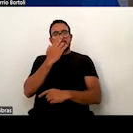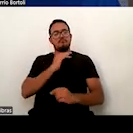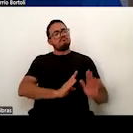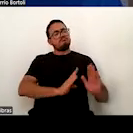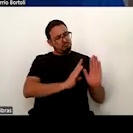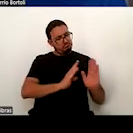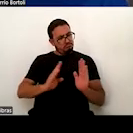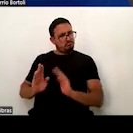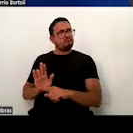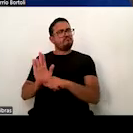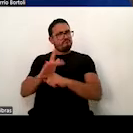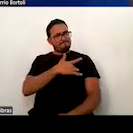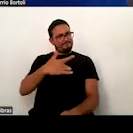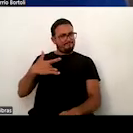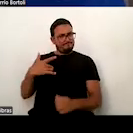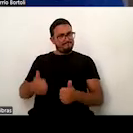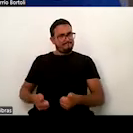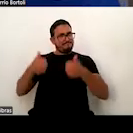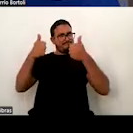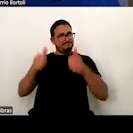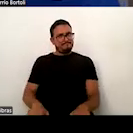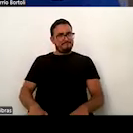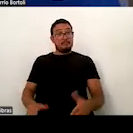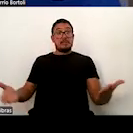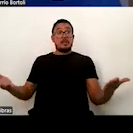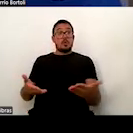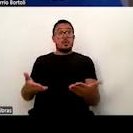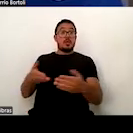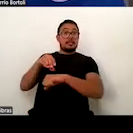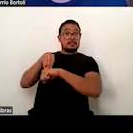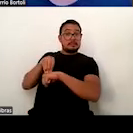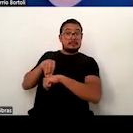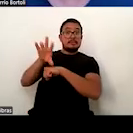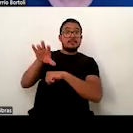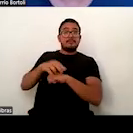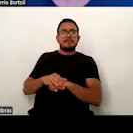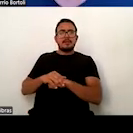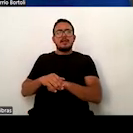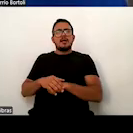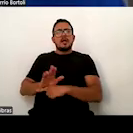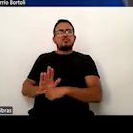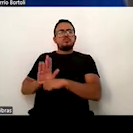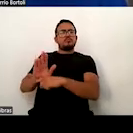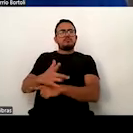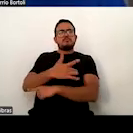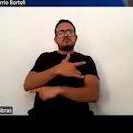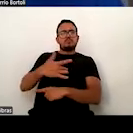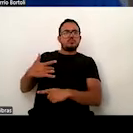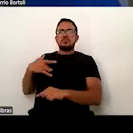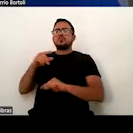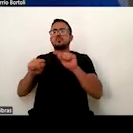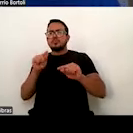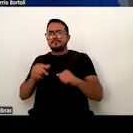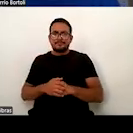vou dar algumas dicas do que é alimentação, a gente tem que entender o alimento para a gente saber o que que é saudável ou não. Então, os alimentos, quanto